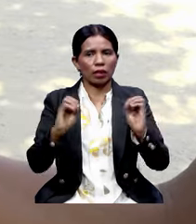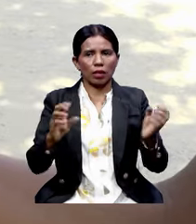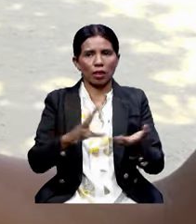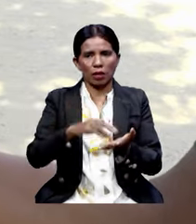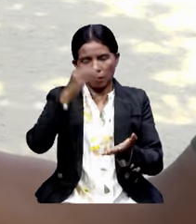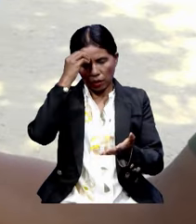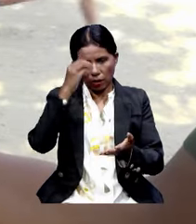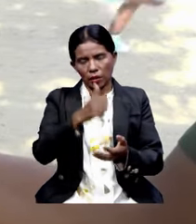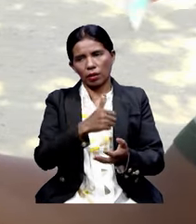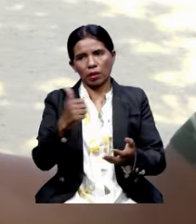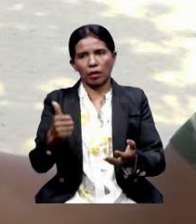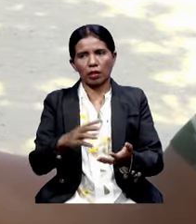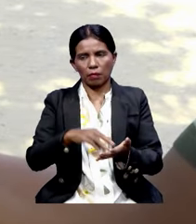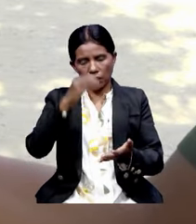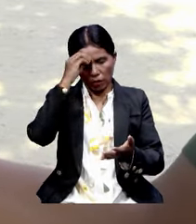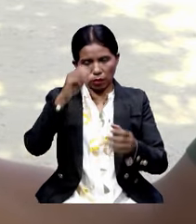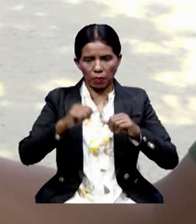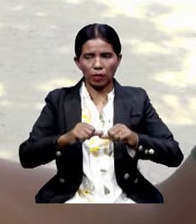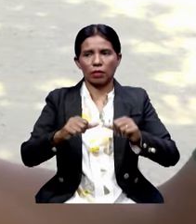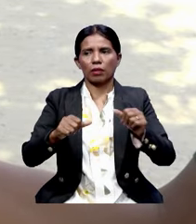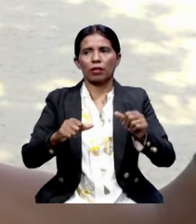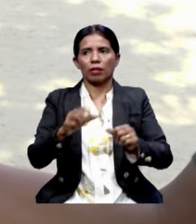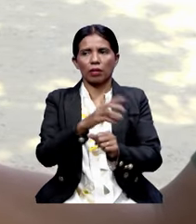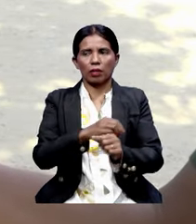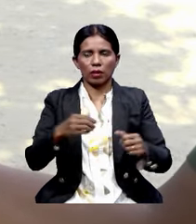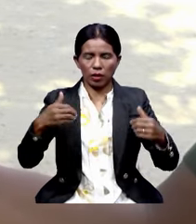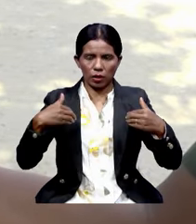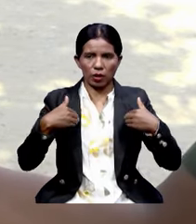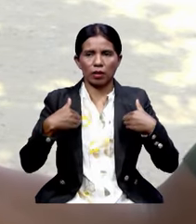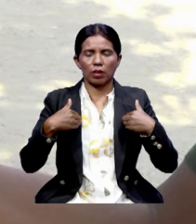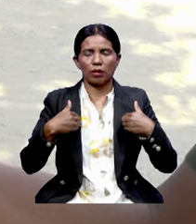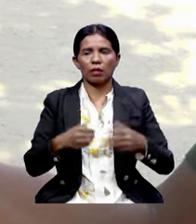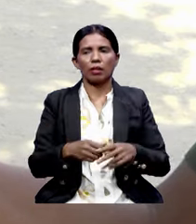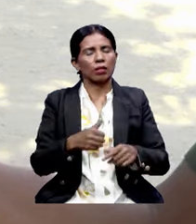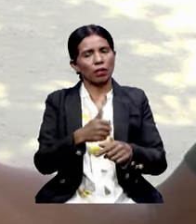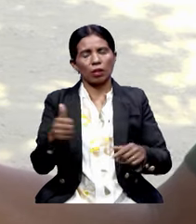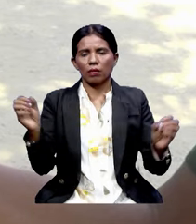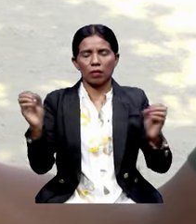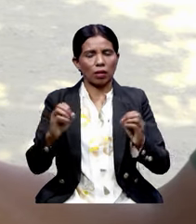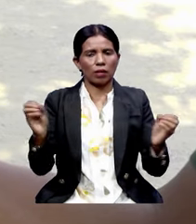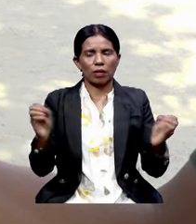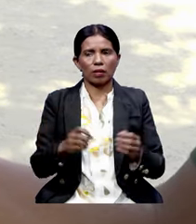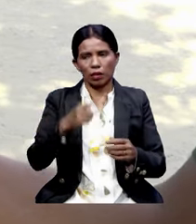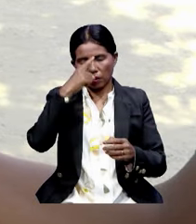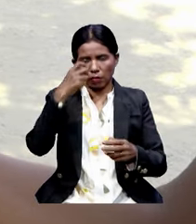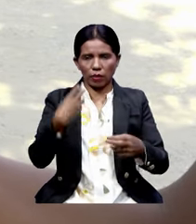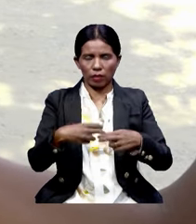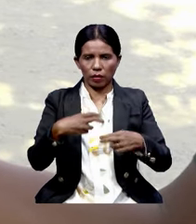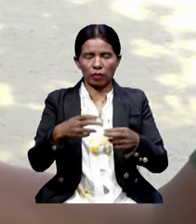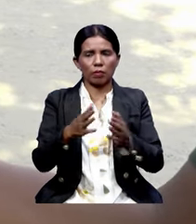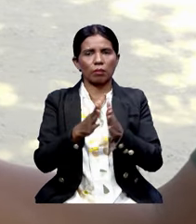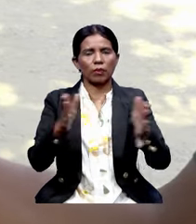balu aprende jaje balu lao ya saula balu ya lao balu la lao tamba ne dificulta boti